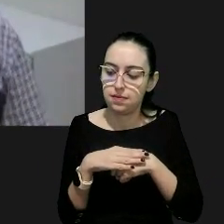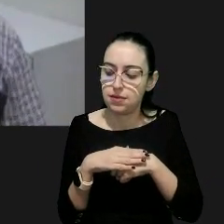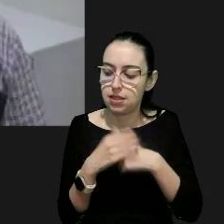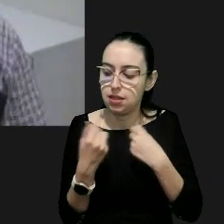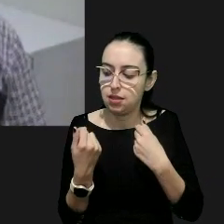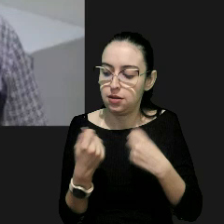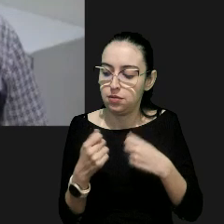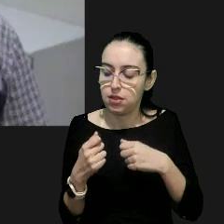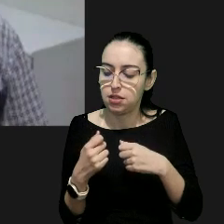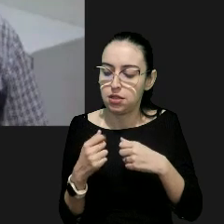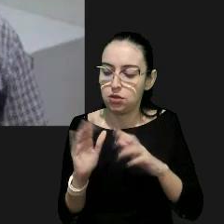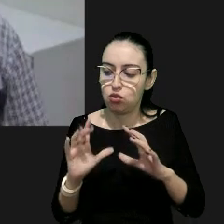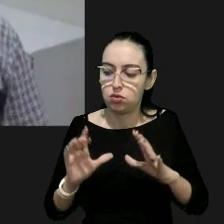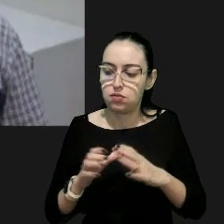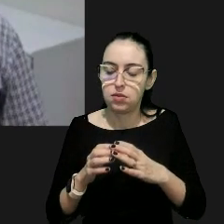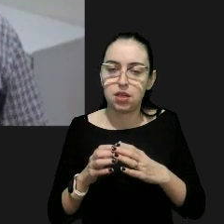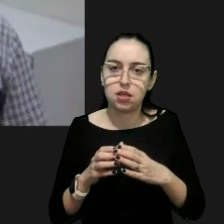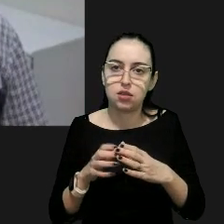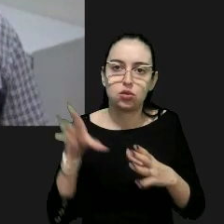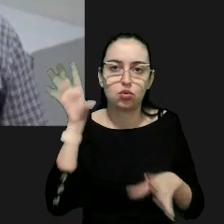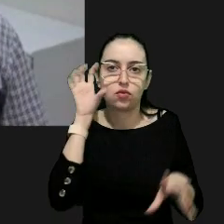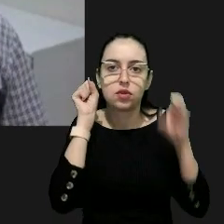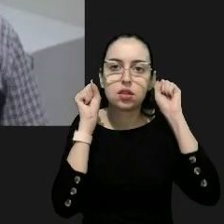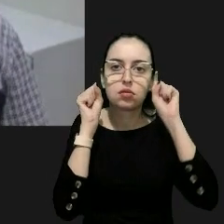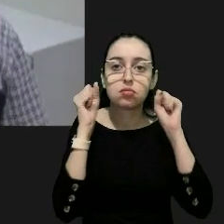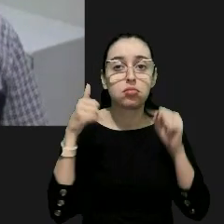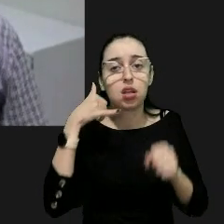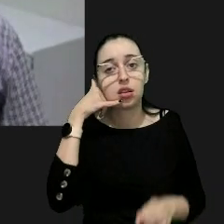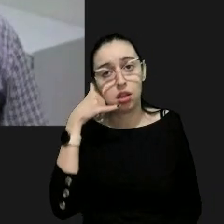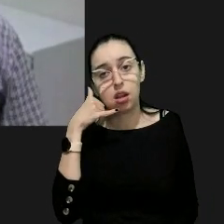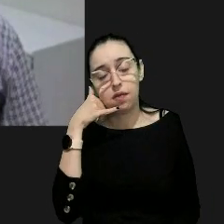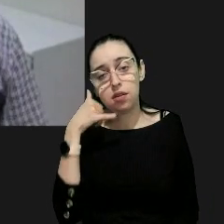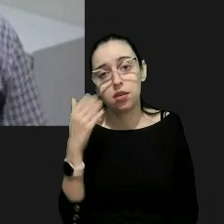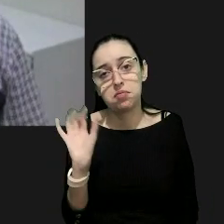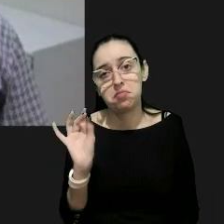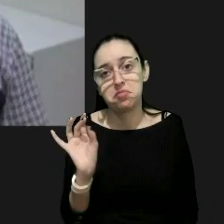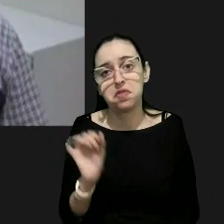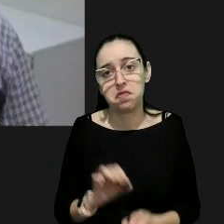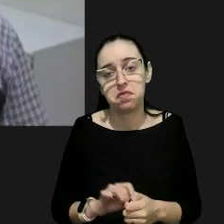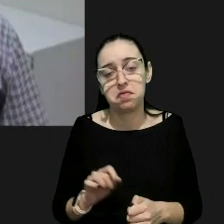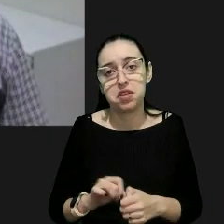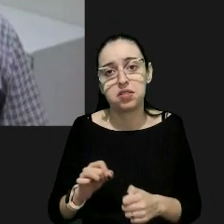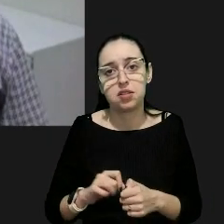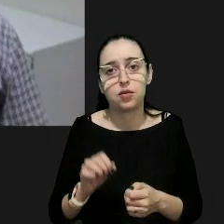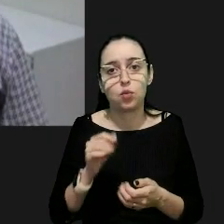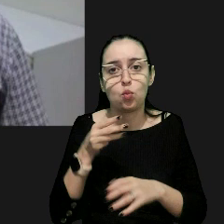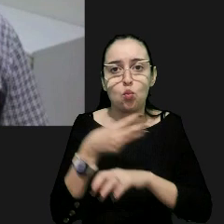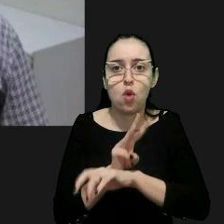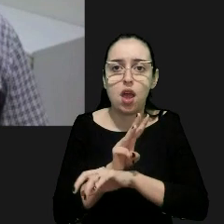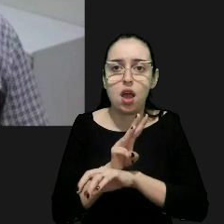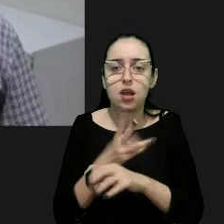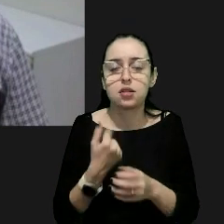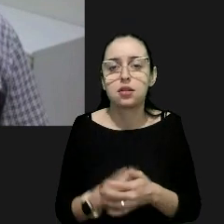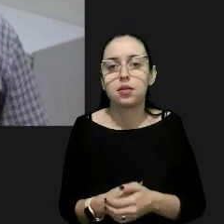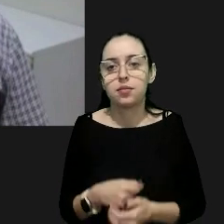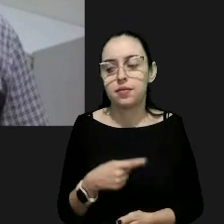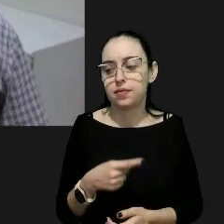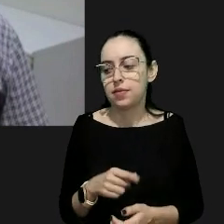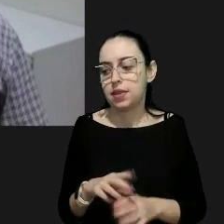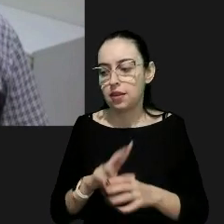conversa, sabe? Não precisa ser nem físico o espaço de escuta. Eu faço por telefone. Dá para fazer